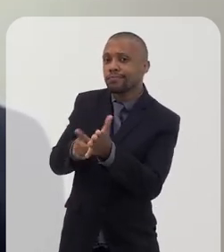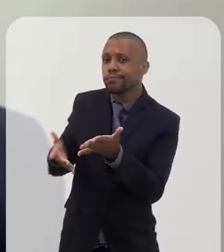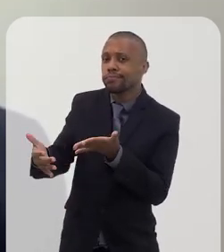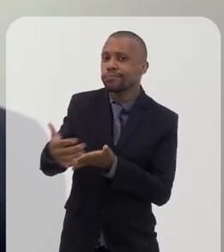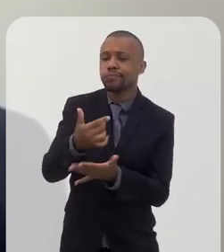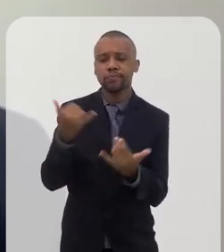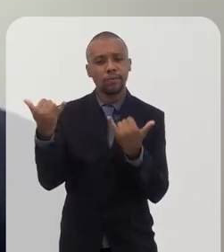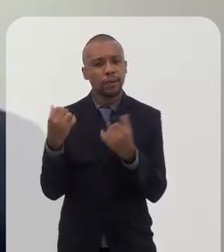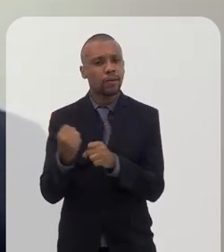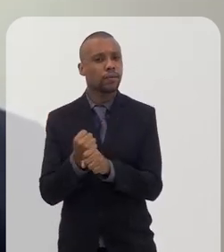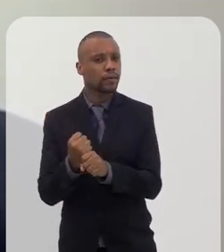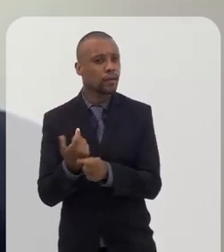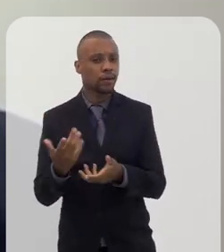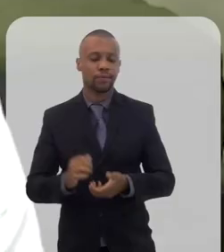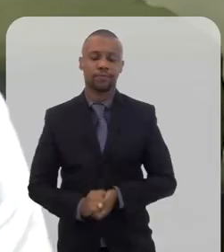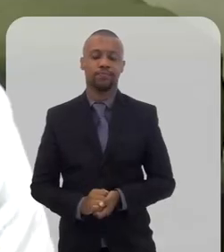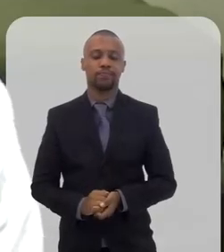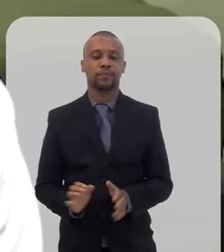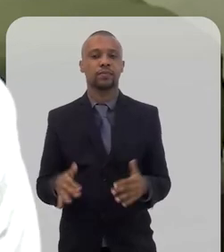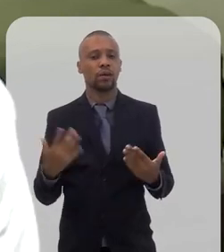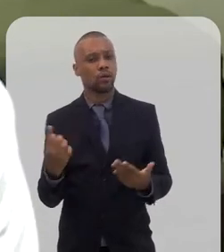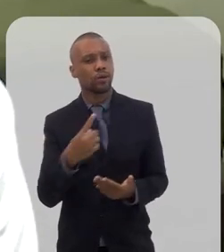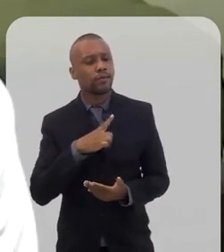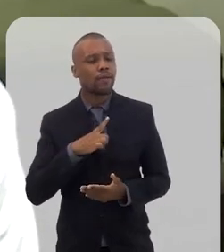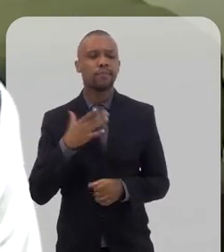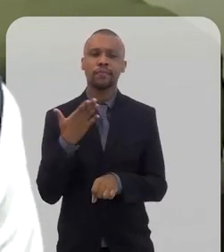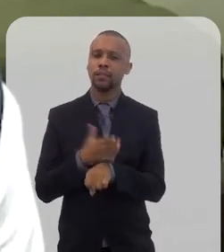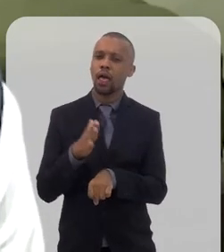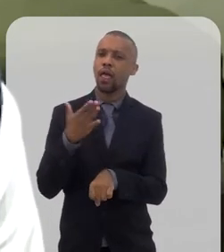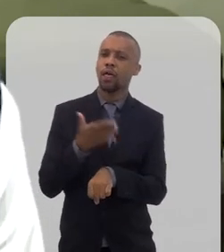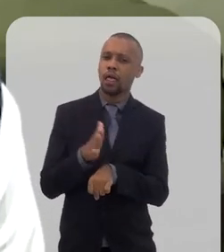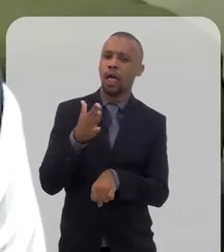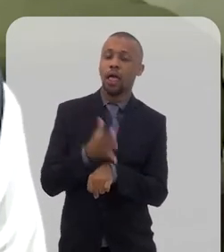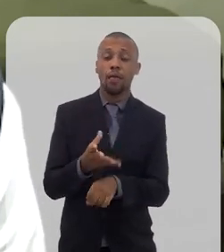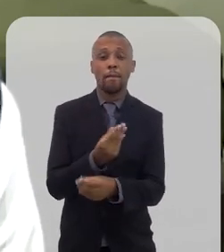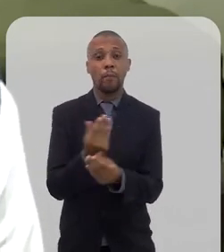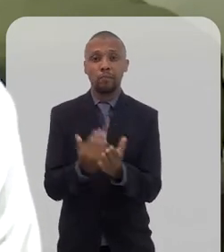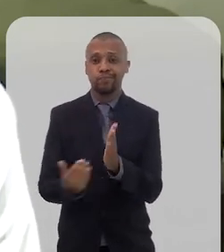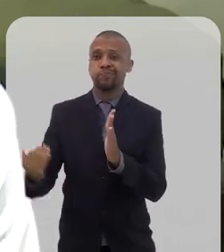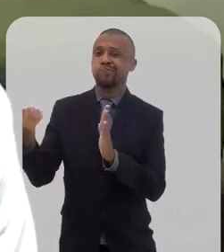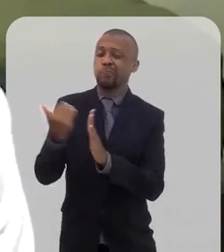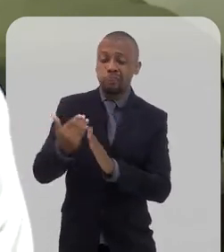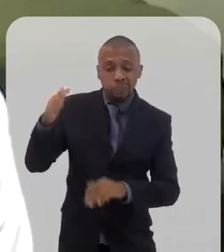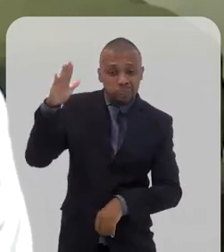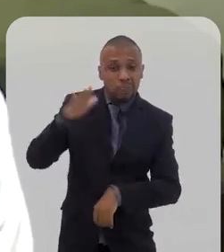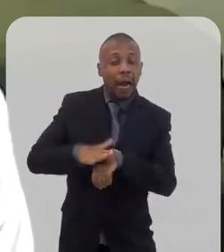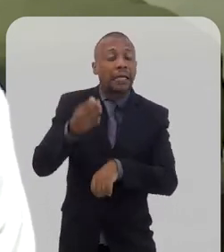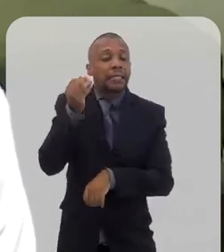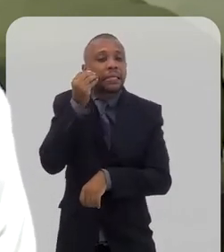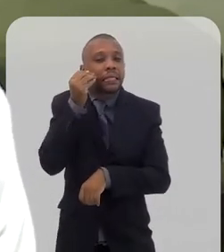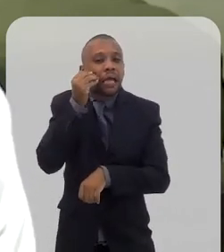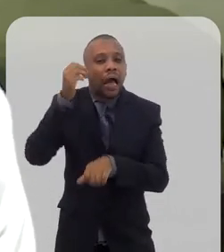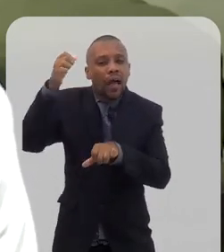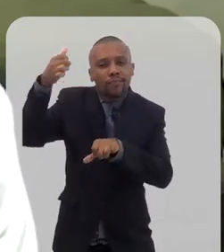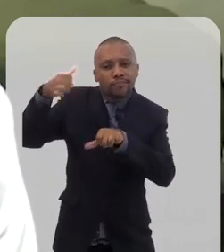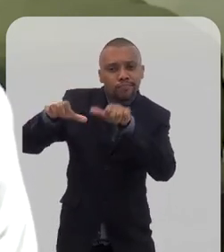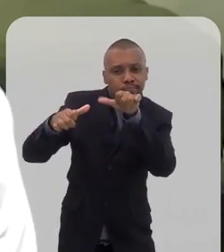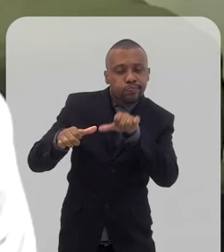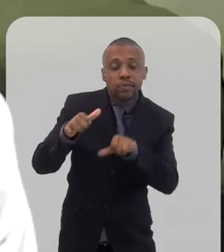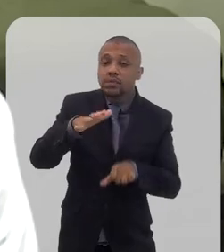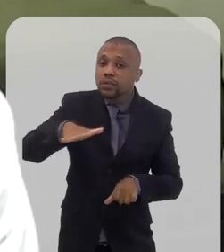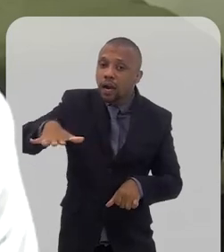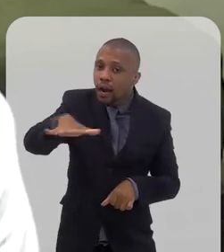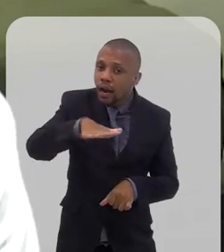de informações agora esse ano? Sim, Geisa, fizemos muitos testes. Esse foi o censo que teve mais testes prévios assim